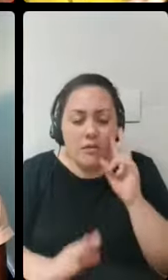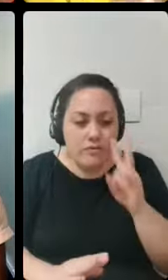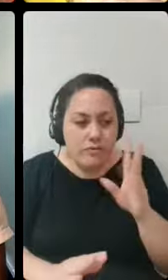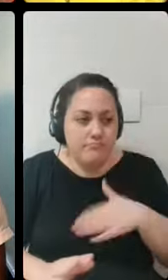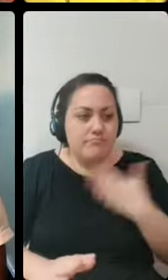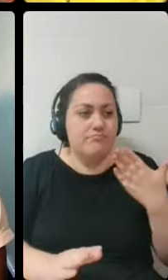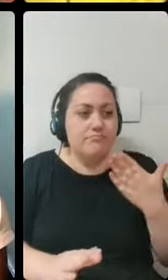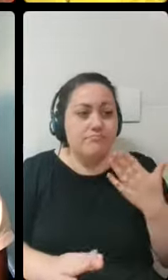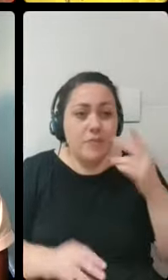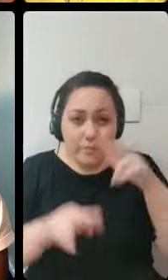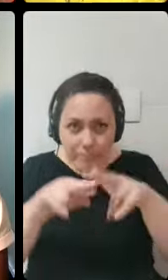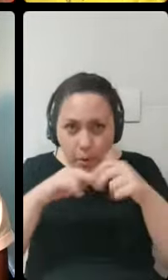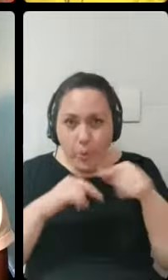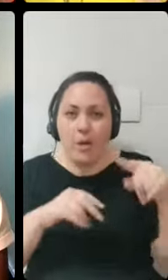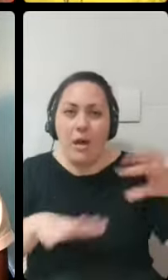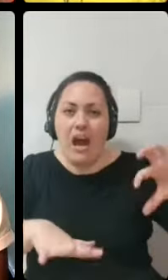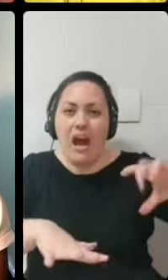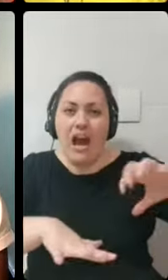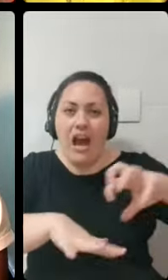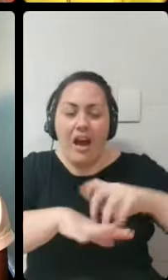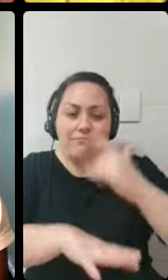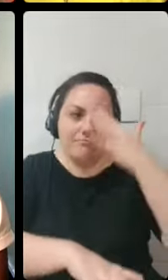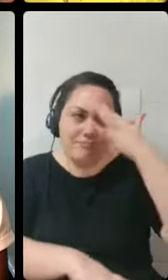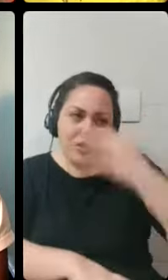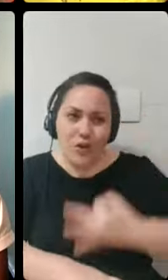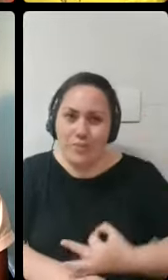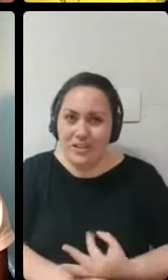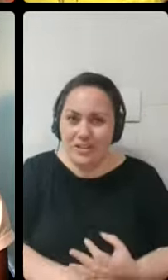sobreparação. Porque depois disso, a gente só viu aranha.